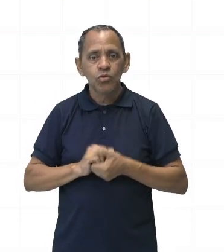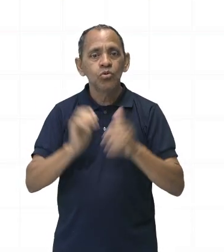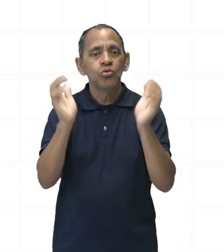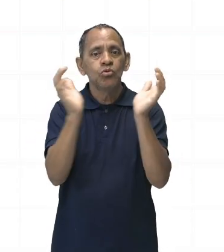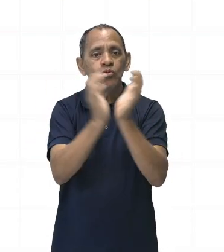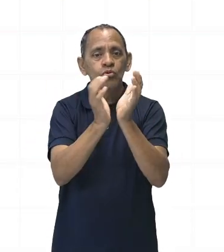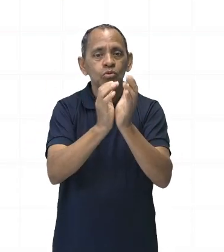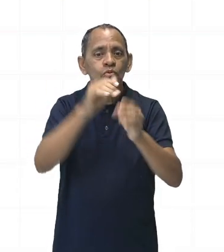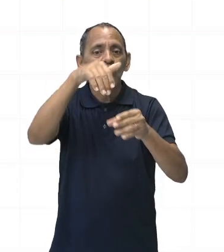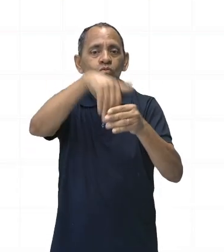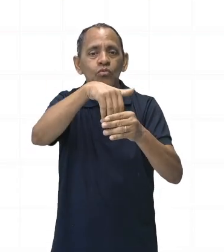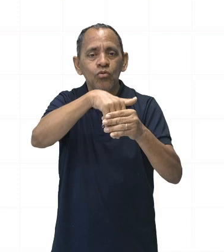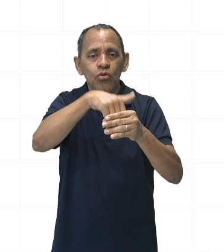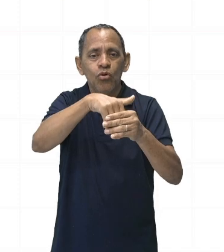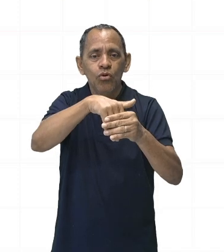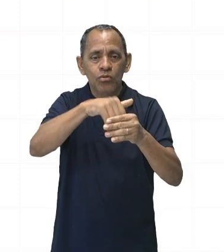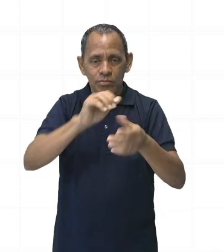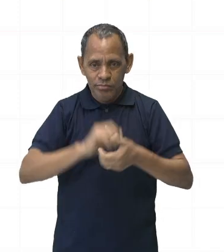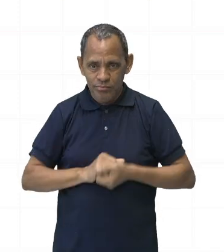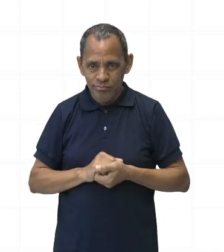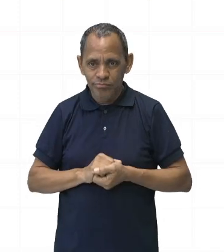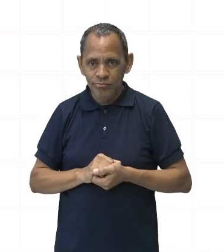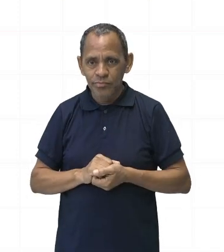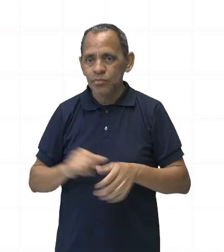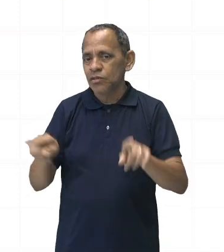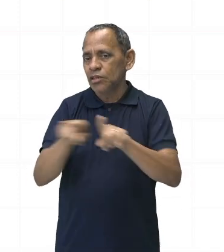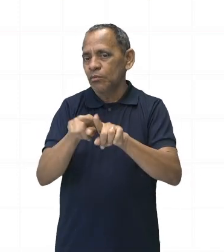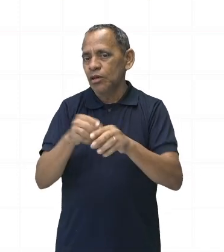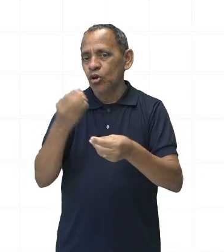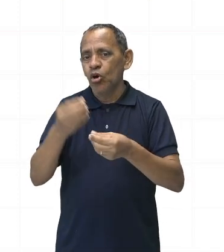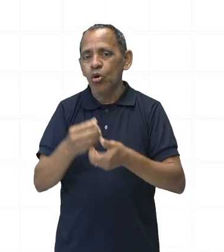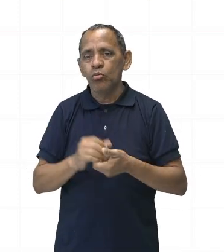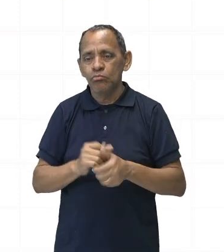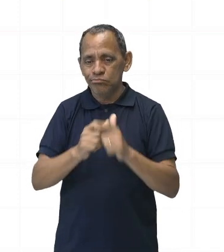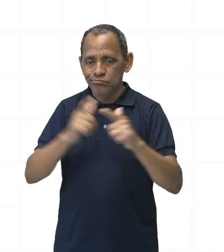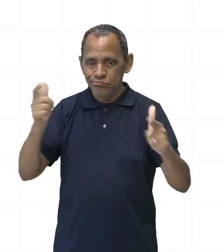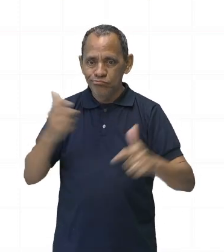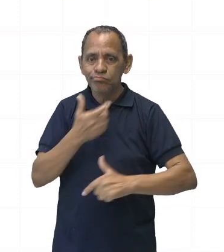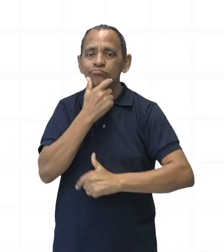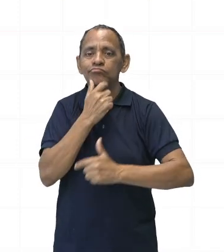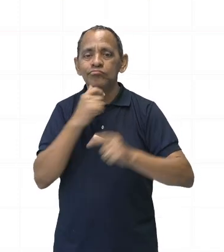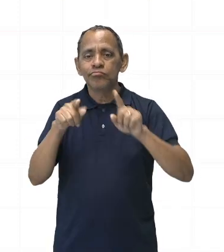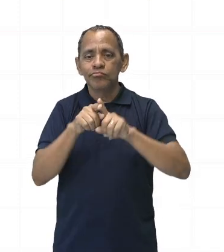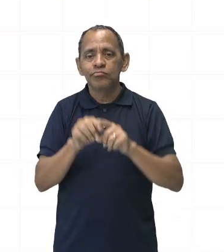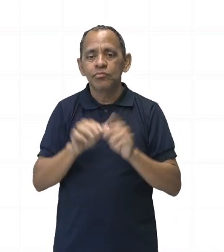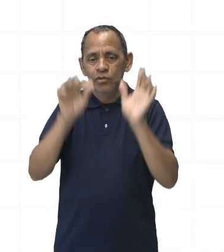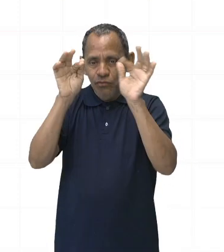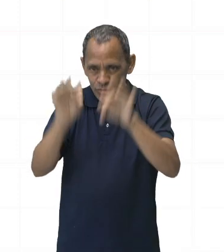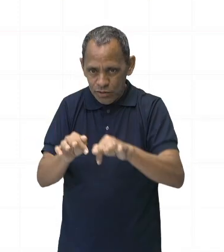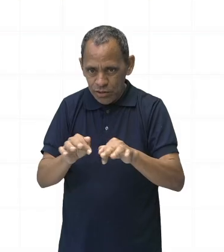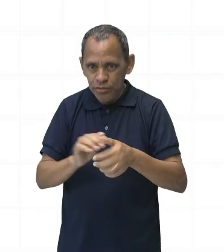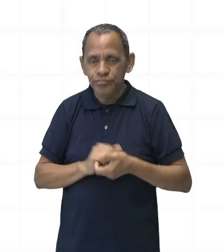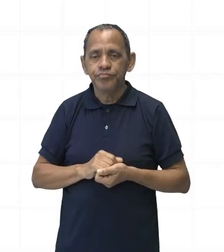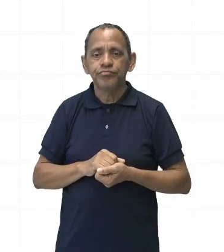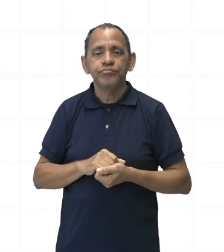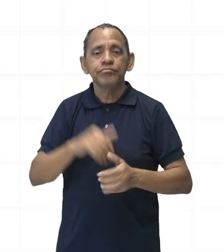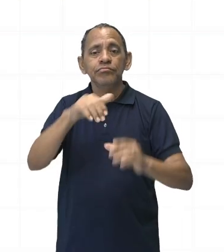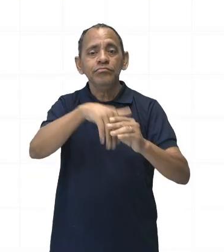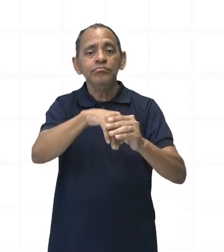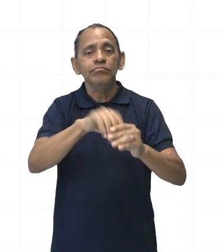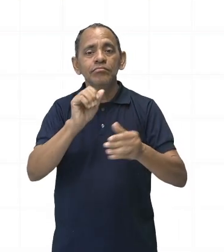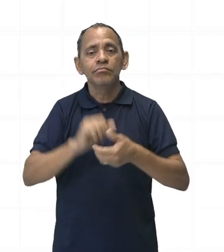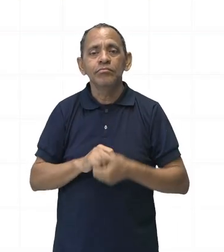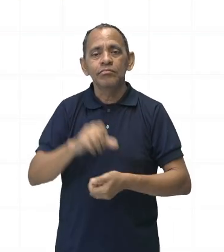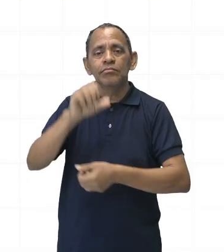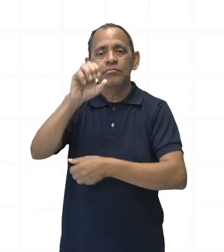dos votos, certo? Das eleições. E também o fim do voto censitário. Só relembrando, o voto